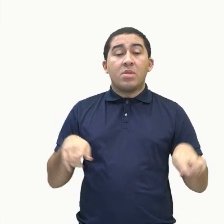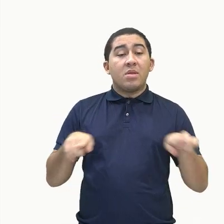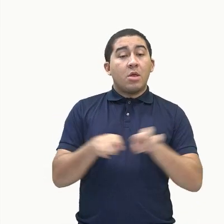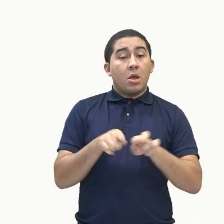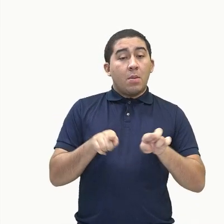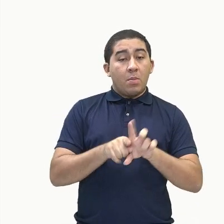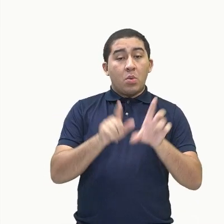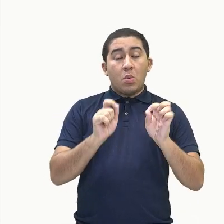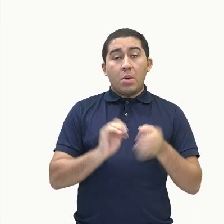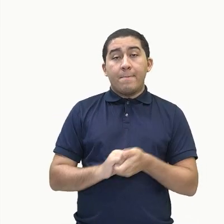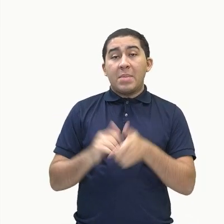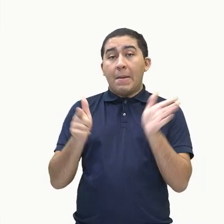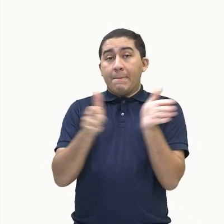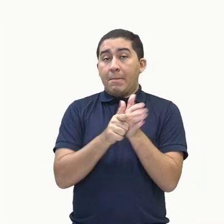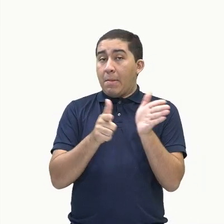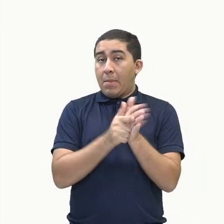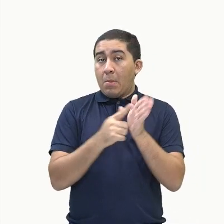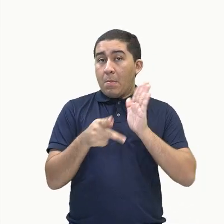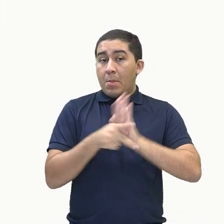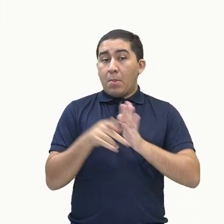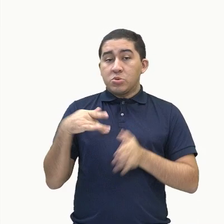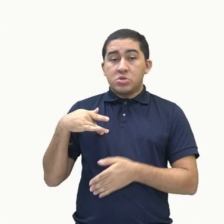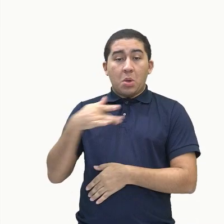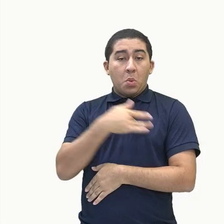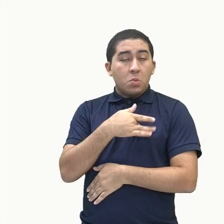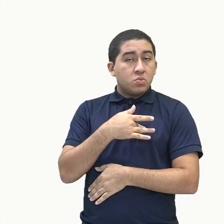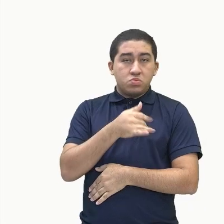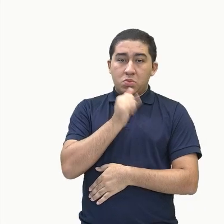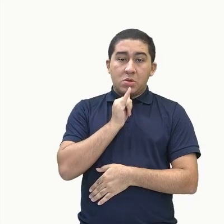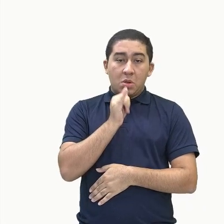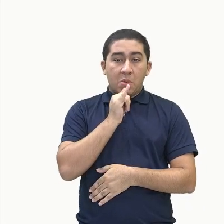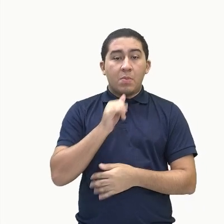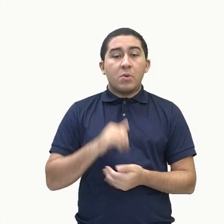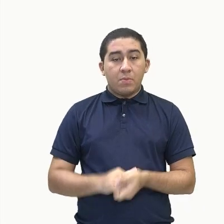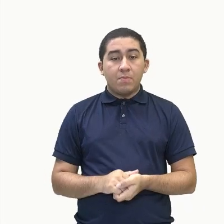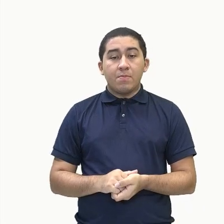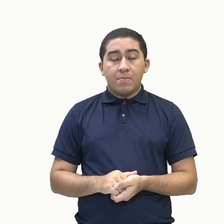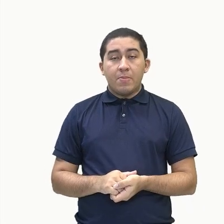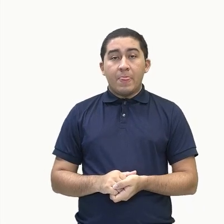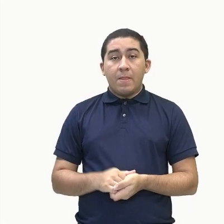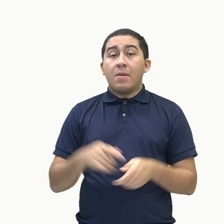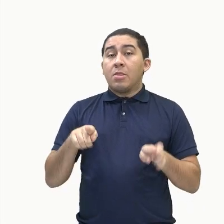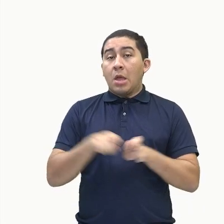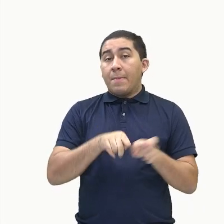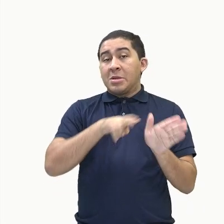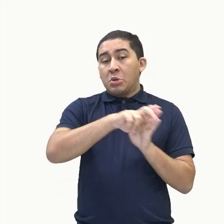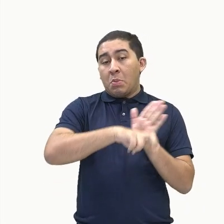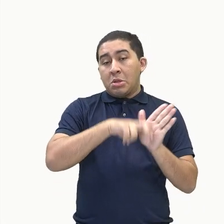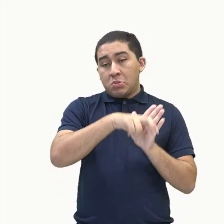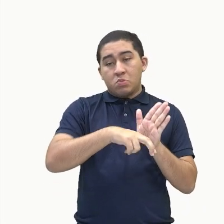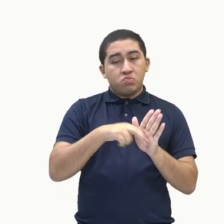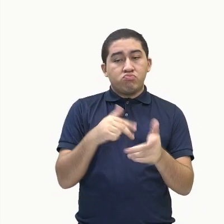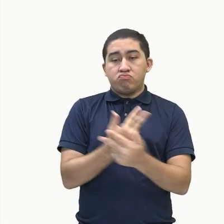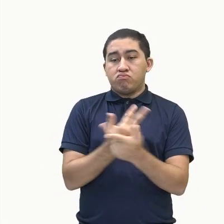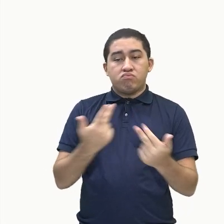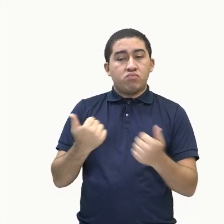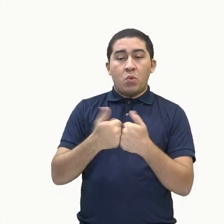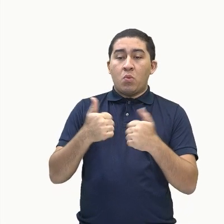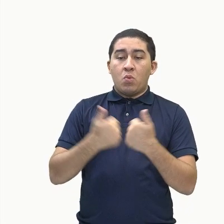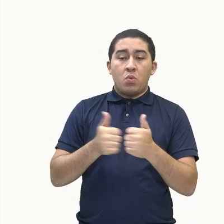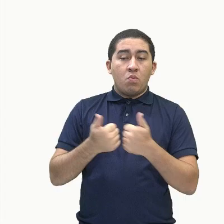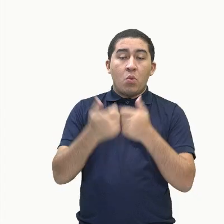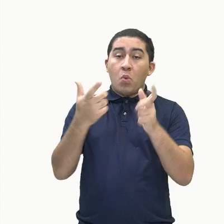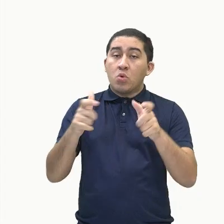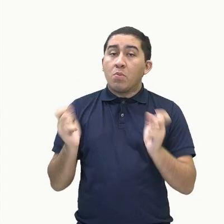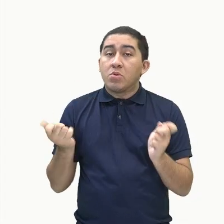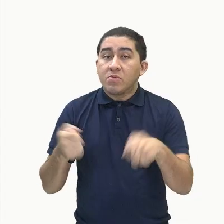sociais, nos folhetos, por exemplo, dos postos de saúde, no metrô, no ônibus, onde quer